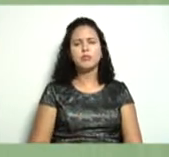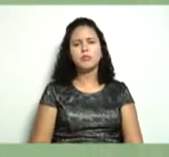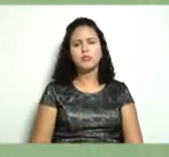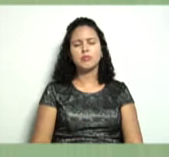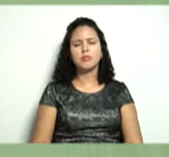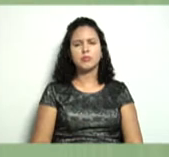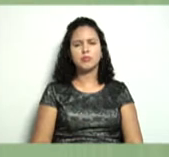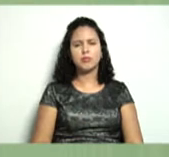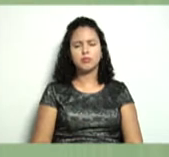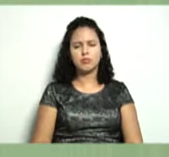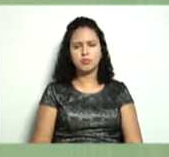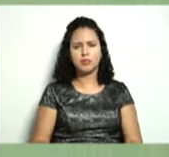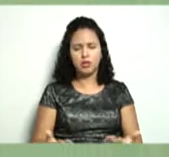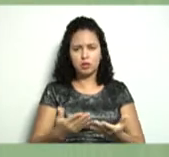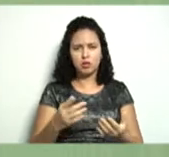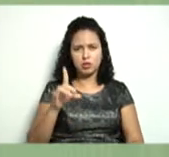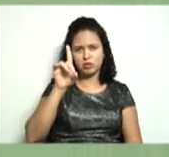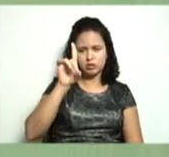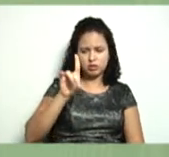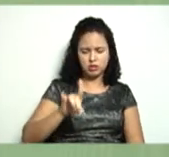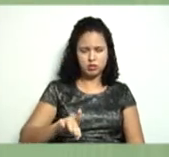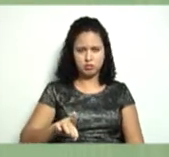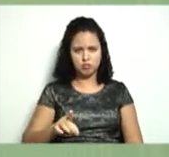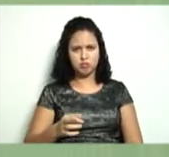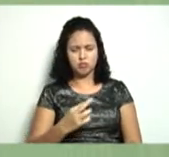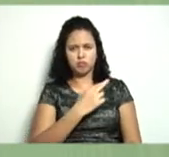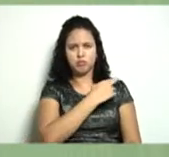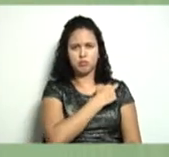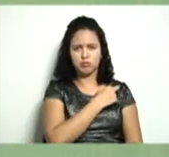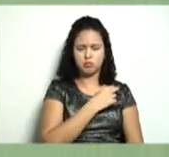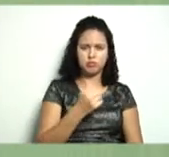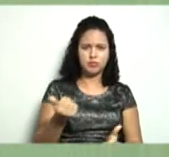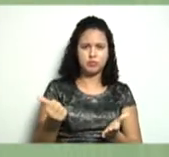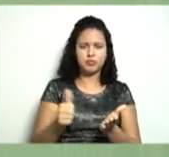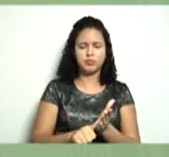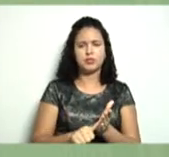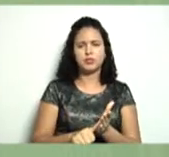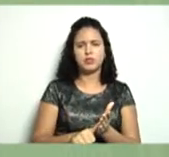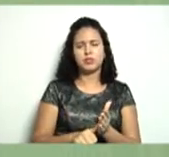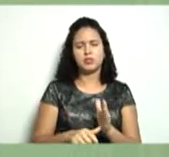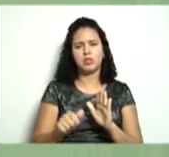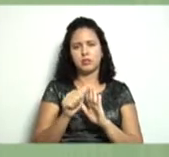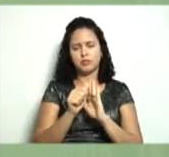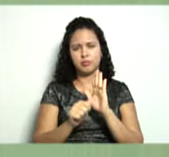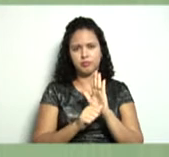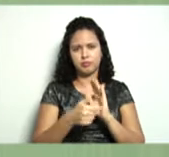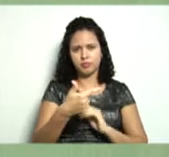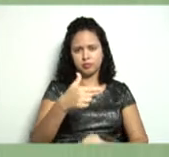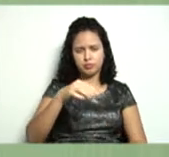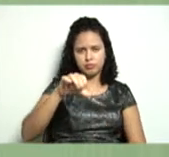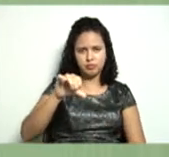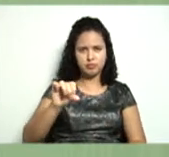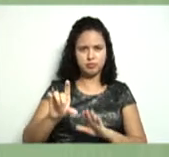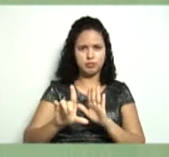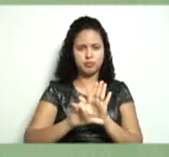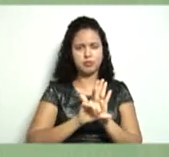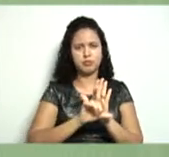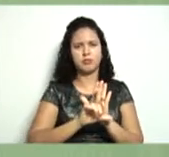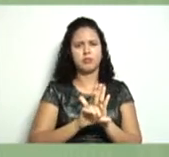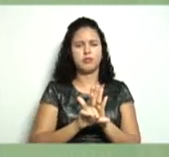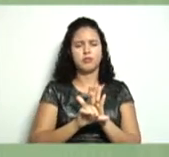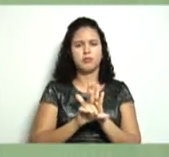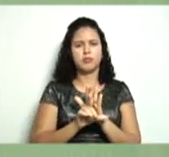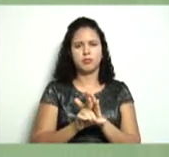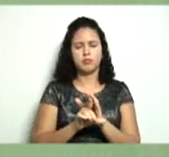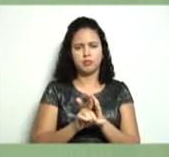Entrando agora nos direitos e deveres dos associados. De acordo com o artigo 29 da lei que nós estamos estudando,